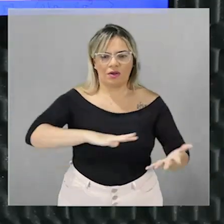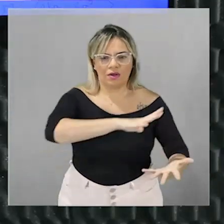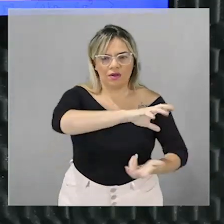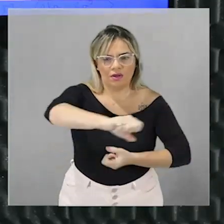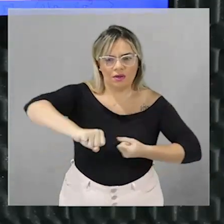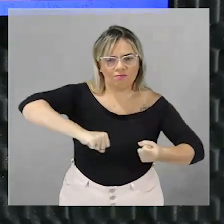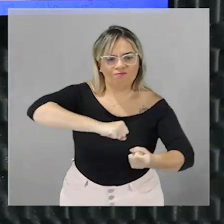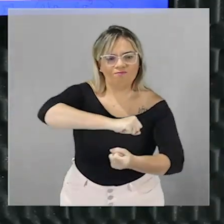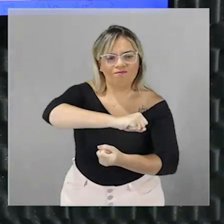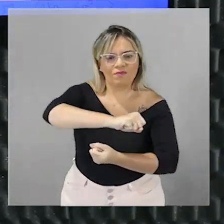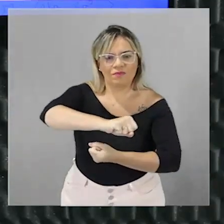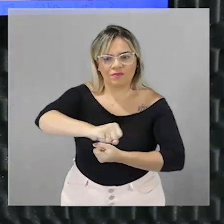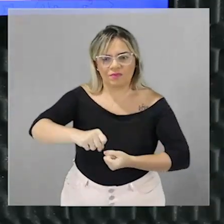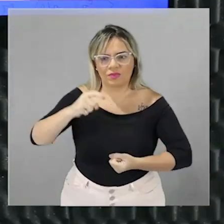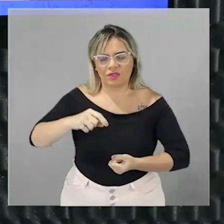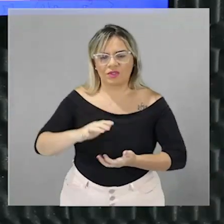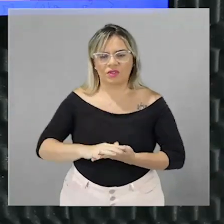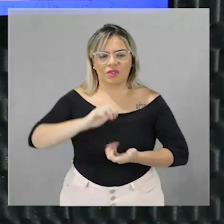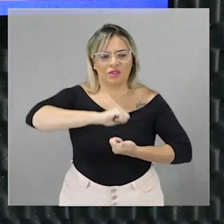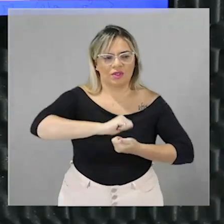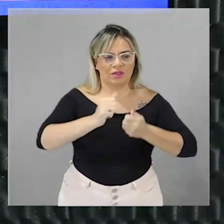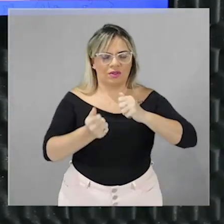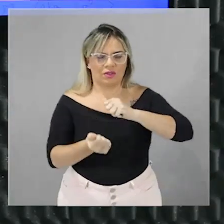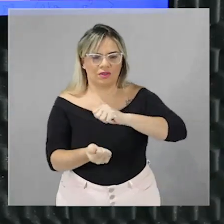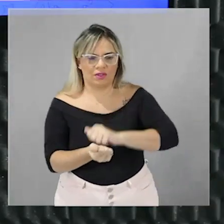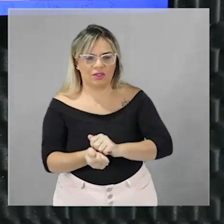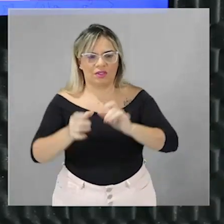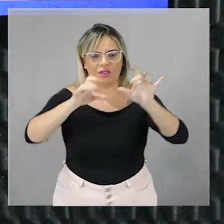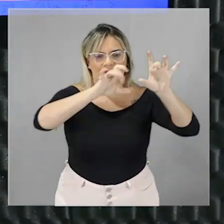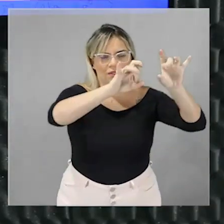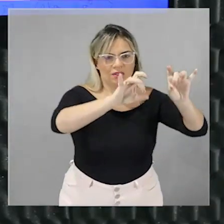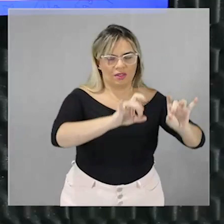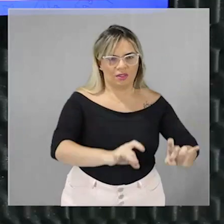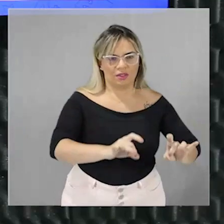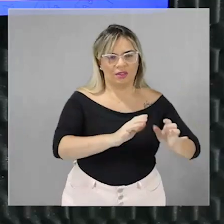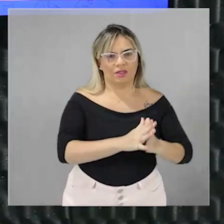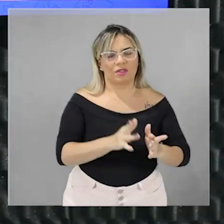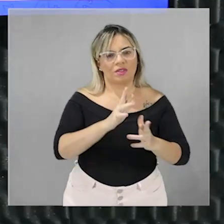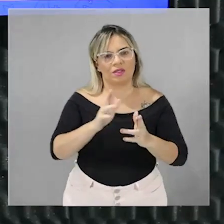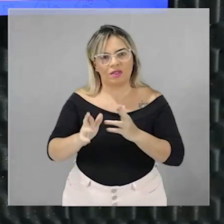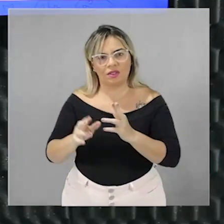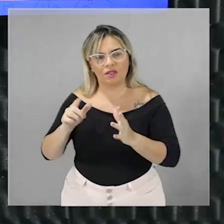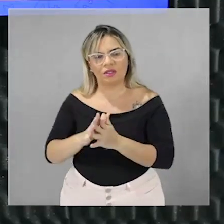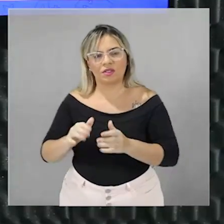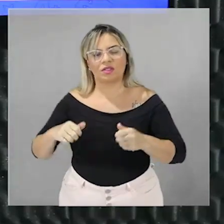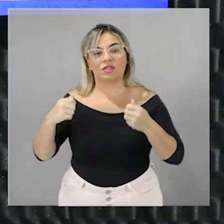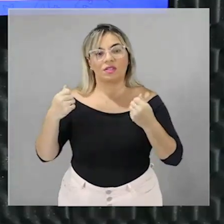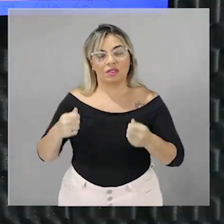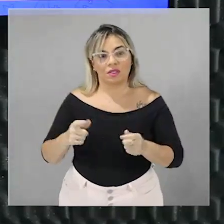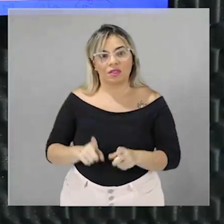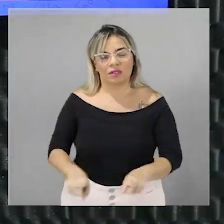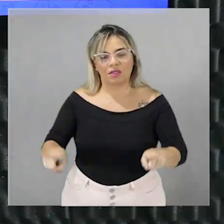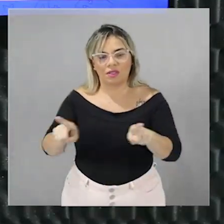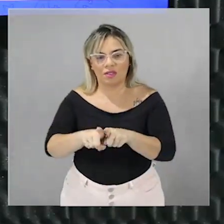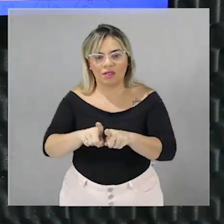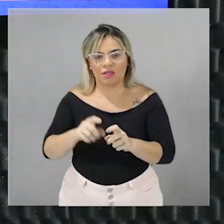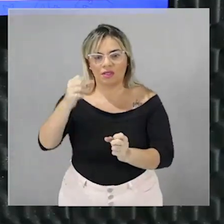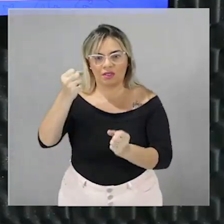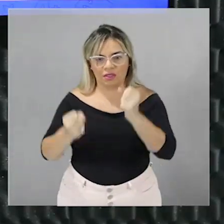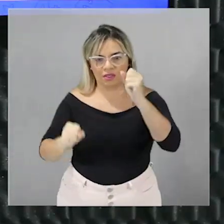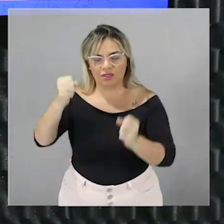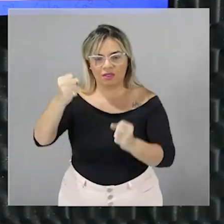sustentáveis, de maneira que sejam adaptáveis às peculiaridades e necessidades da indústria,